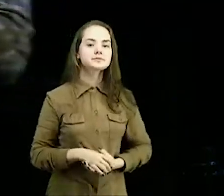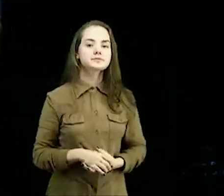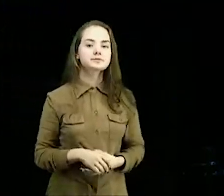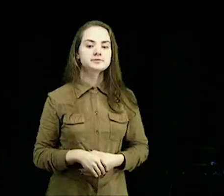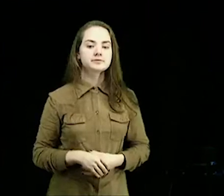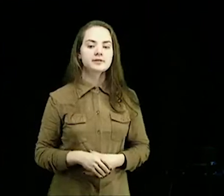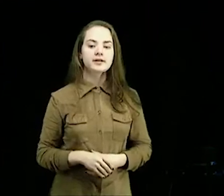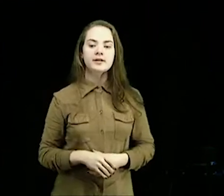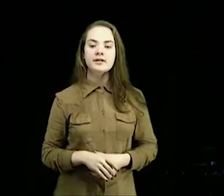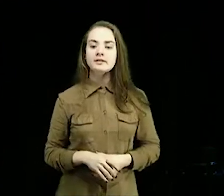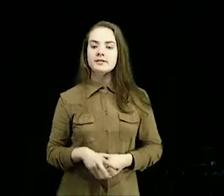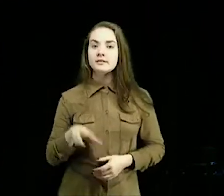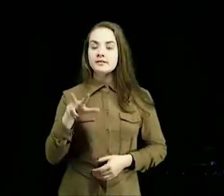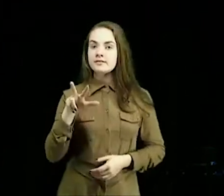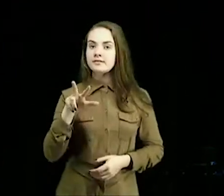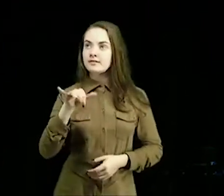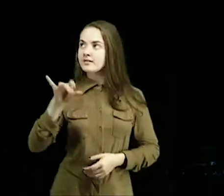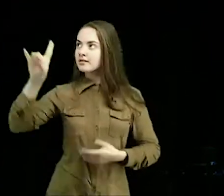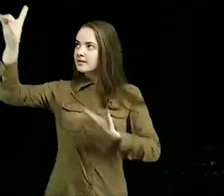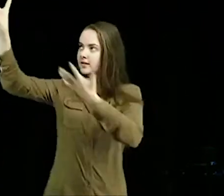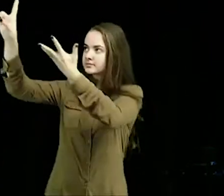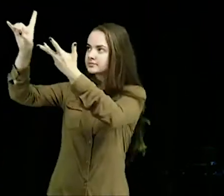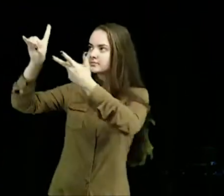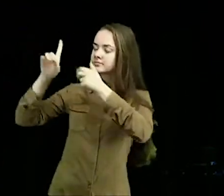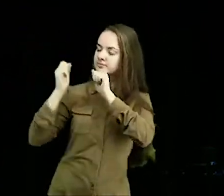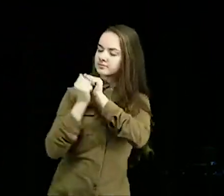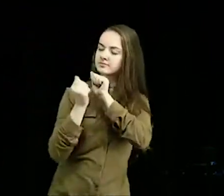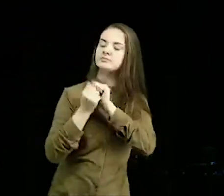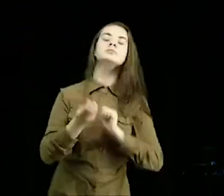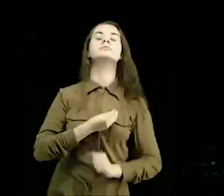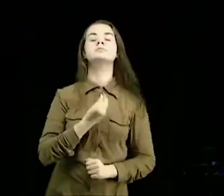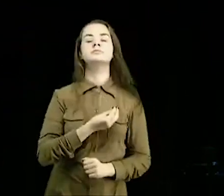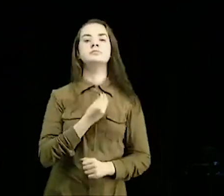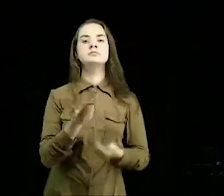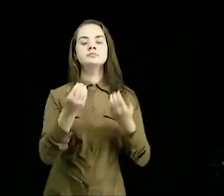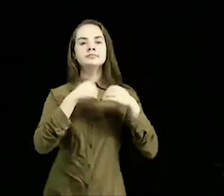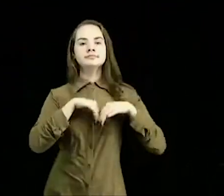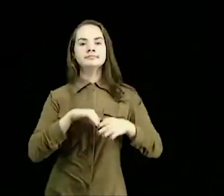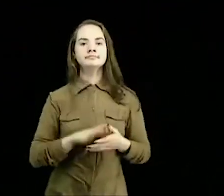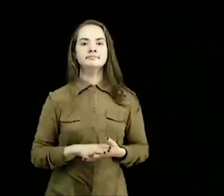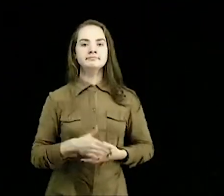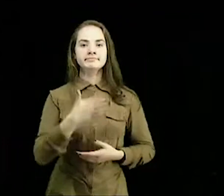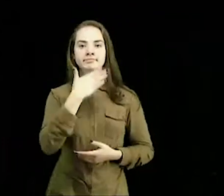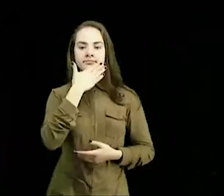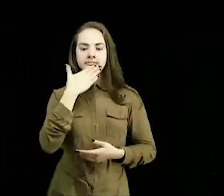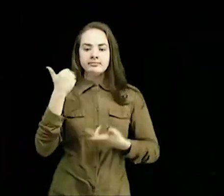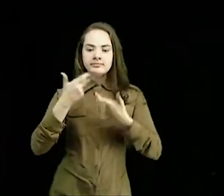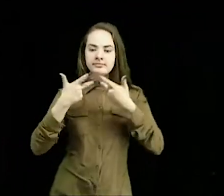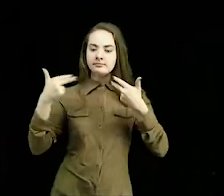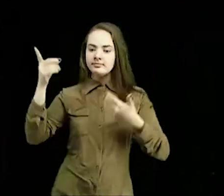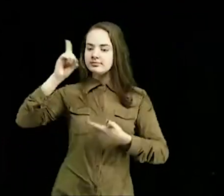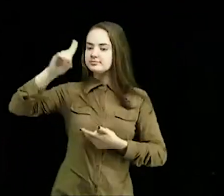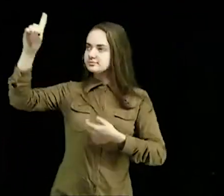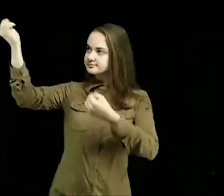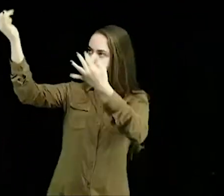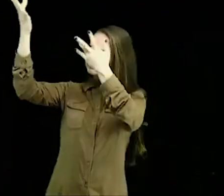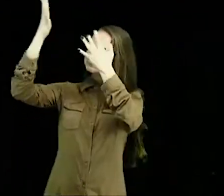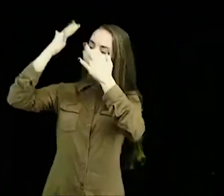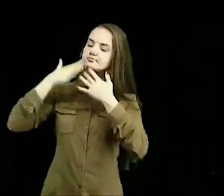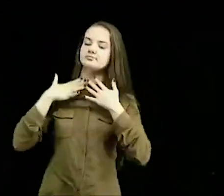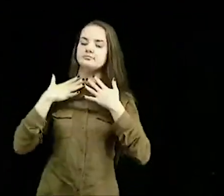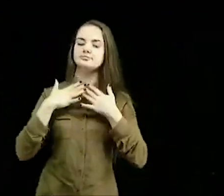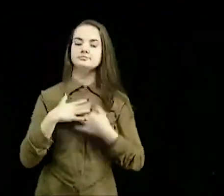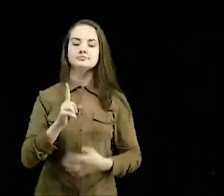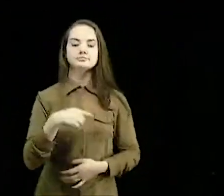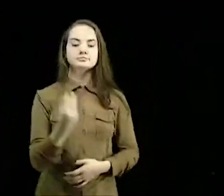Vai atrair Deus para a sua vida. Vai fazer com que o melhor do Senhor seja derramado. A gente vive